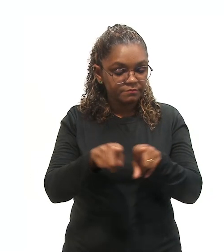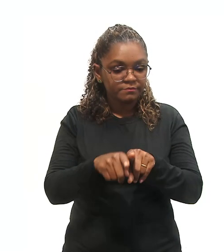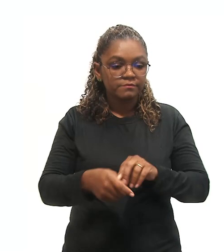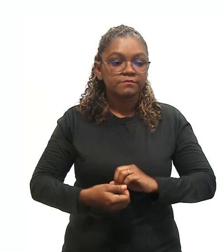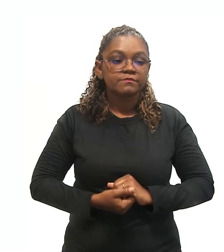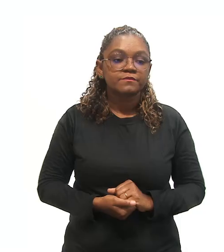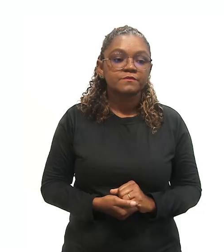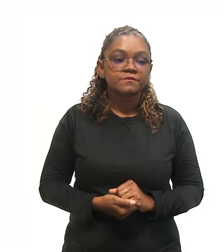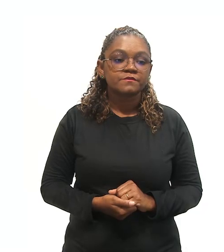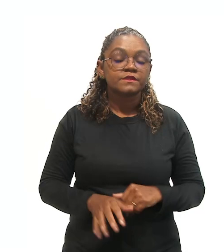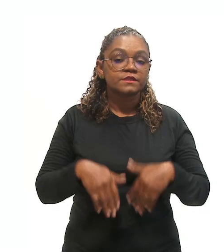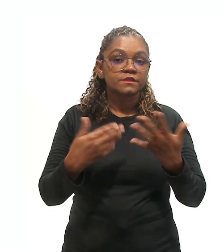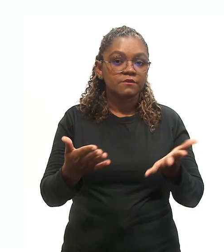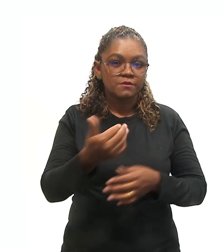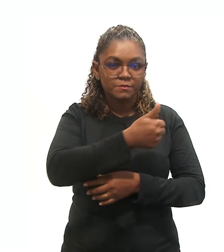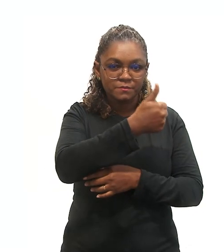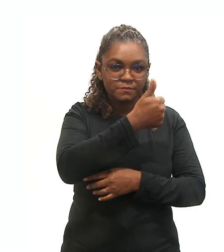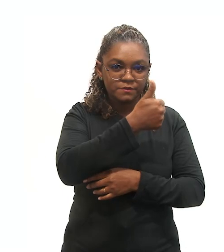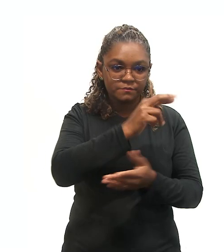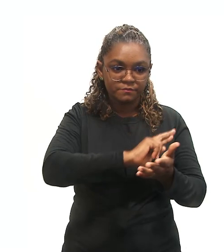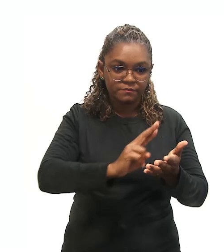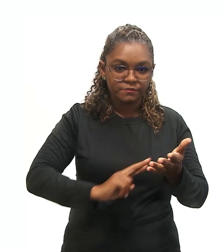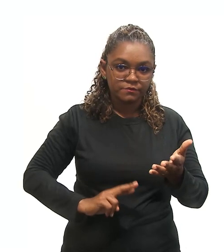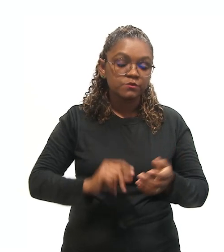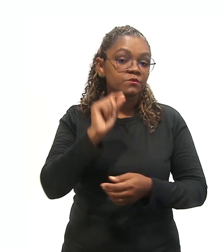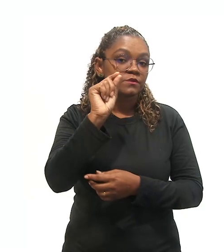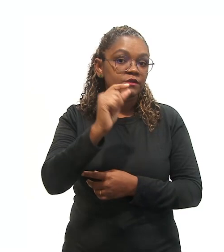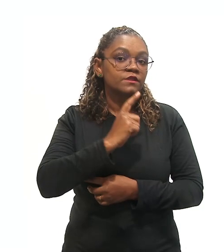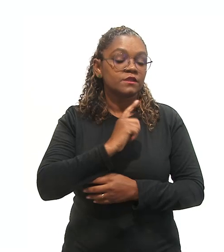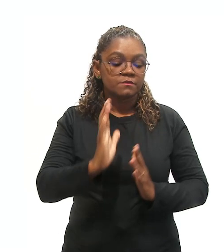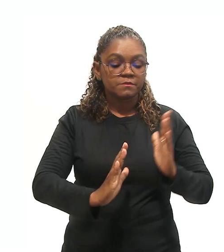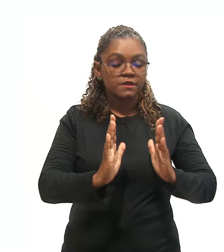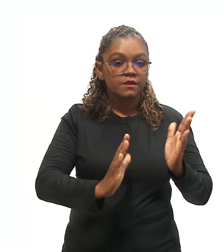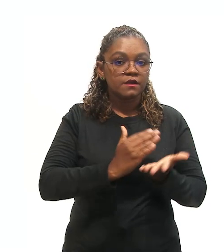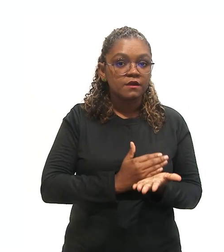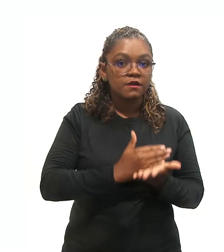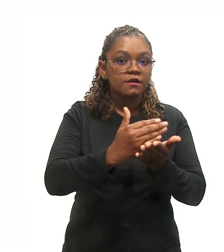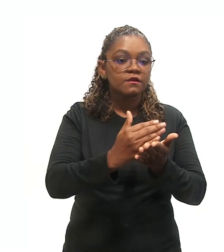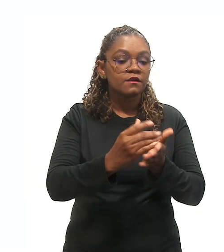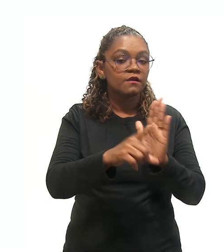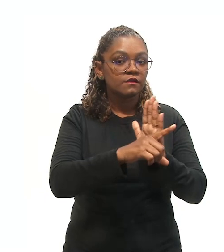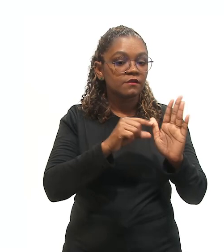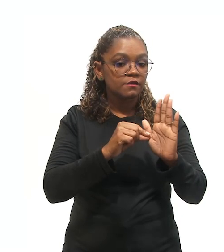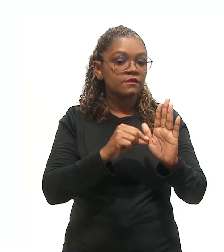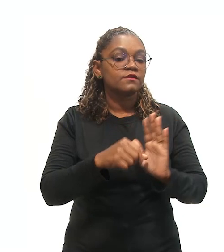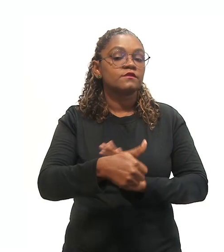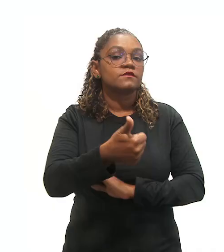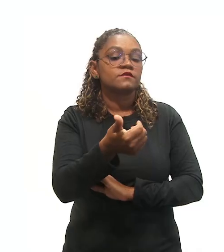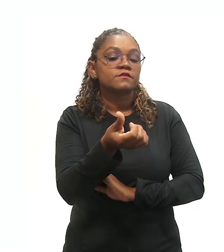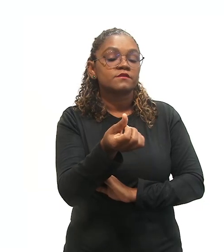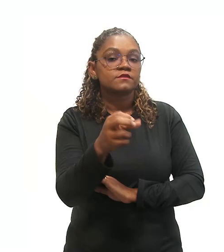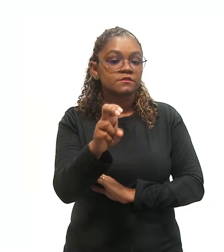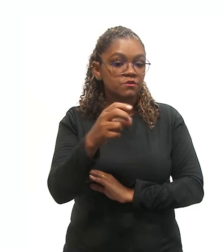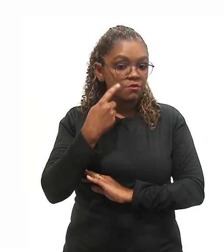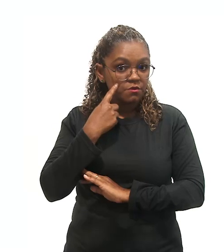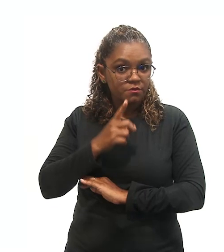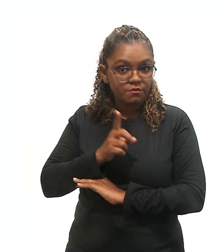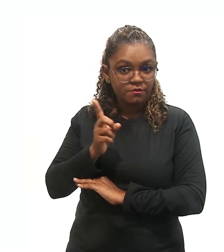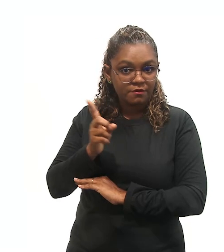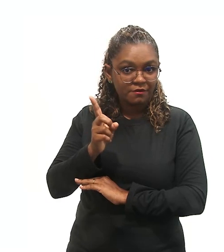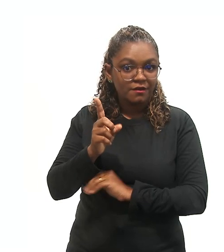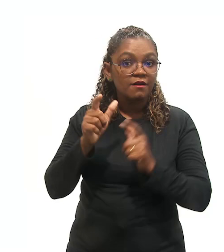O primeiro relatório, ele tem previsão inicial no artigo 165, olha da onde?